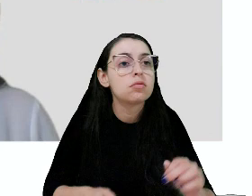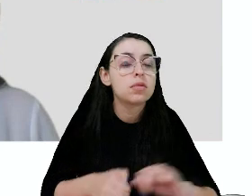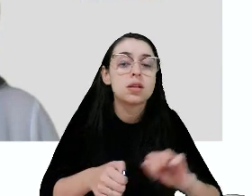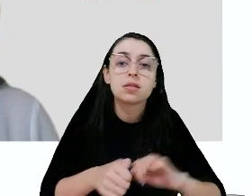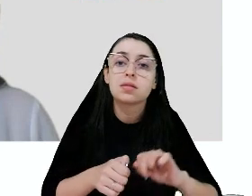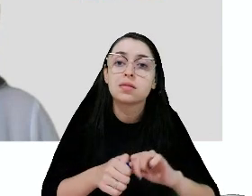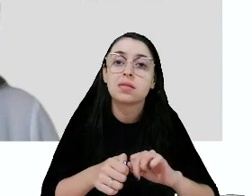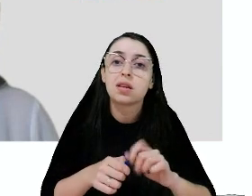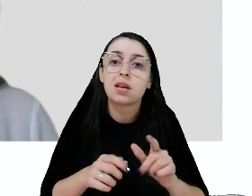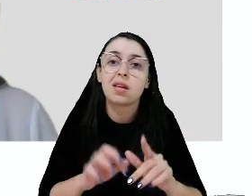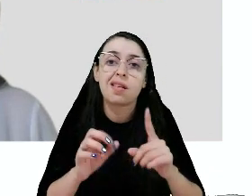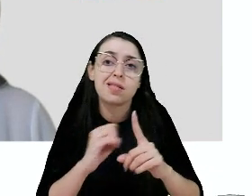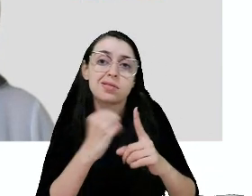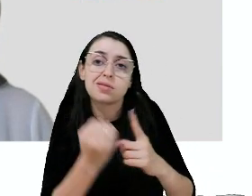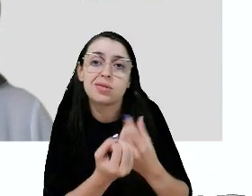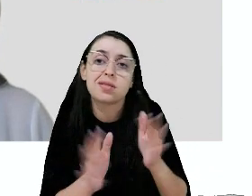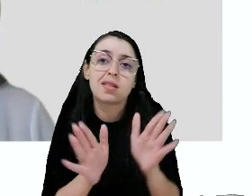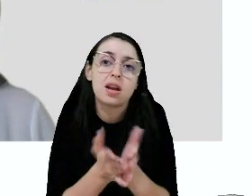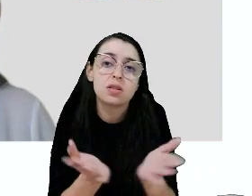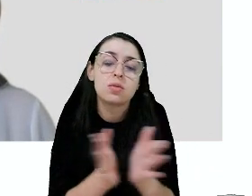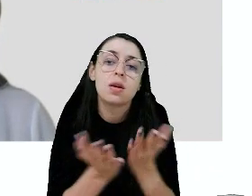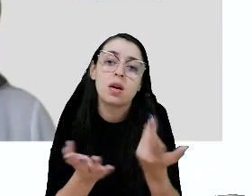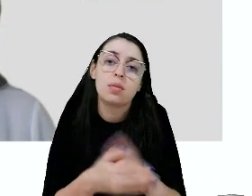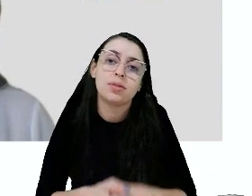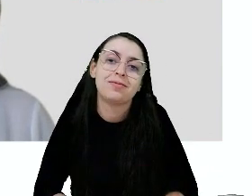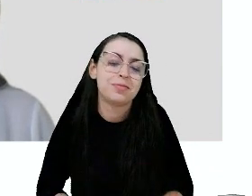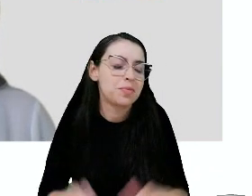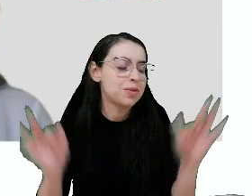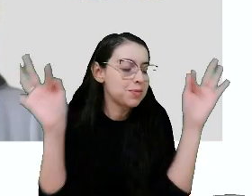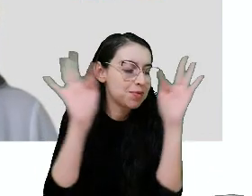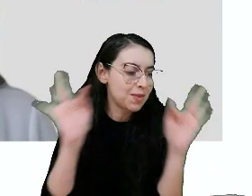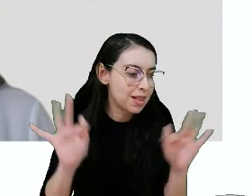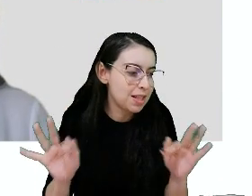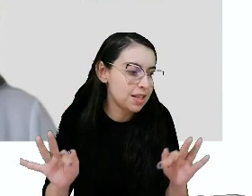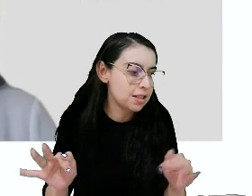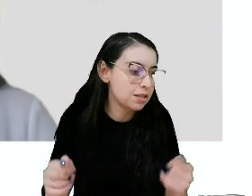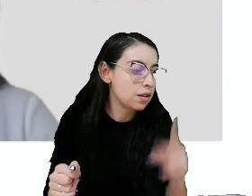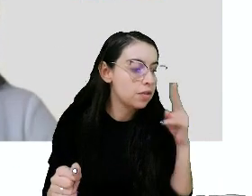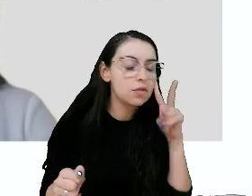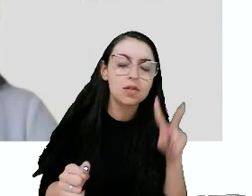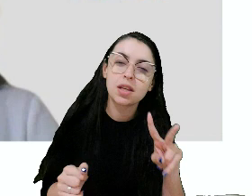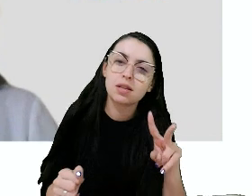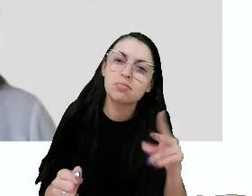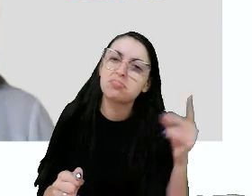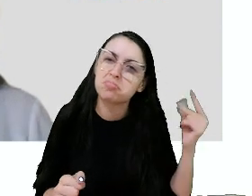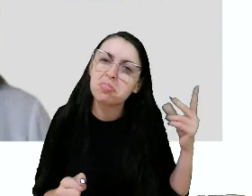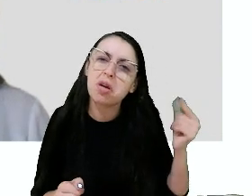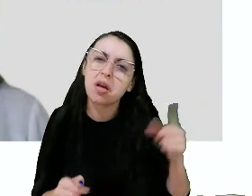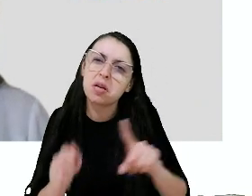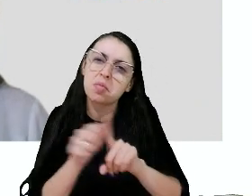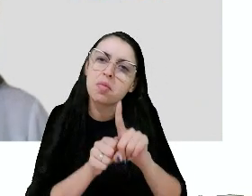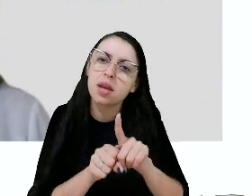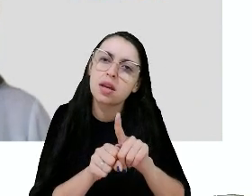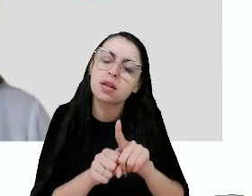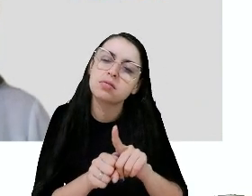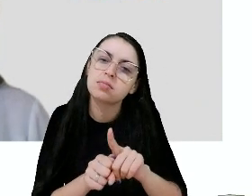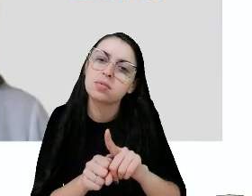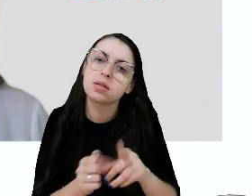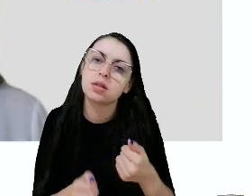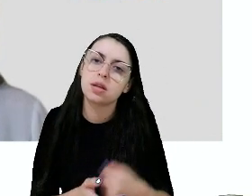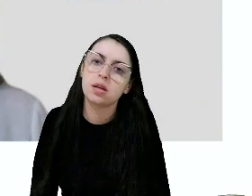propiciar a camadas tão vulneráveis. Eu quero dizer que eu estou muito feliz, porque eu tenho visto nos últimos 2